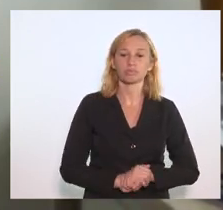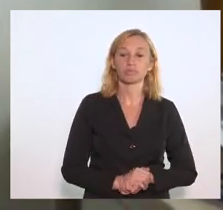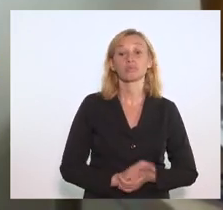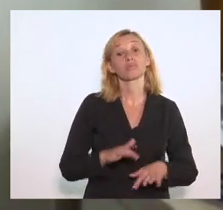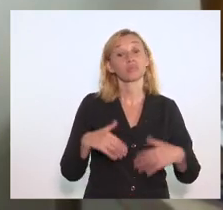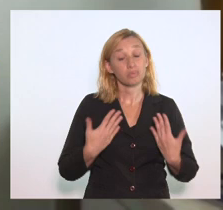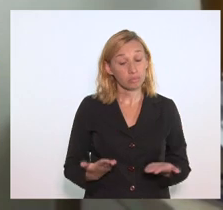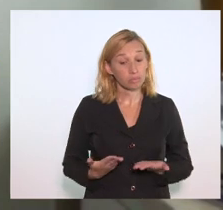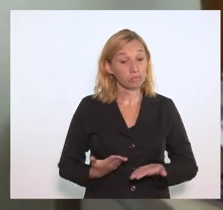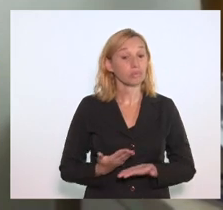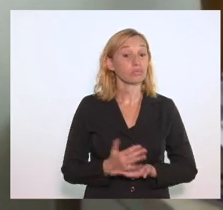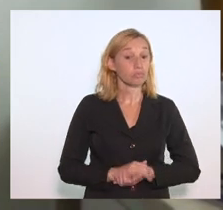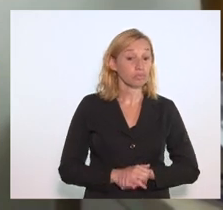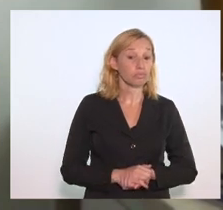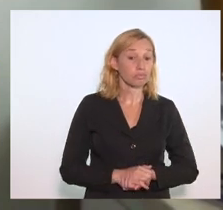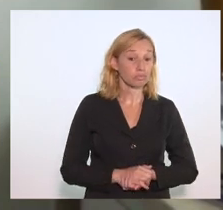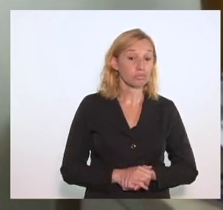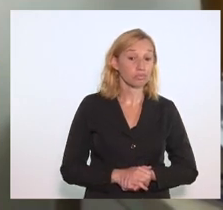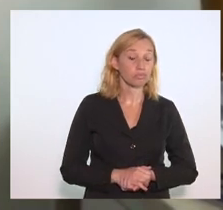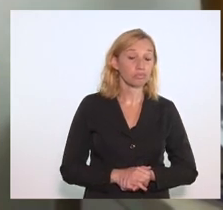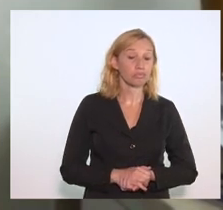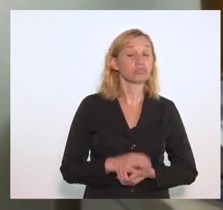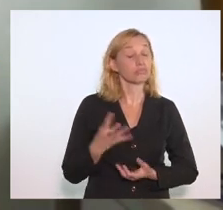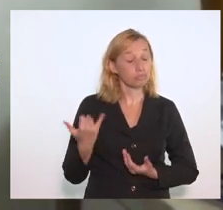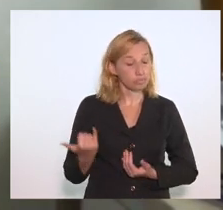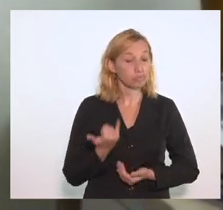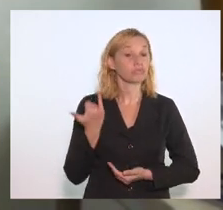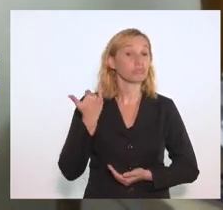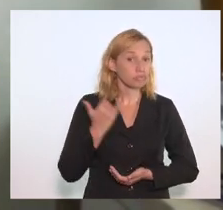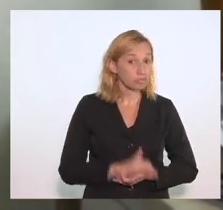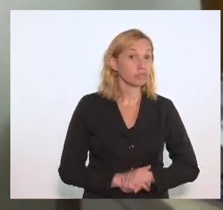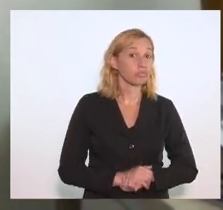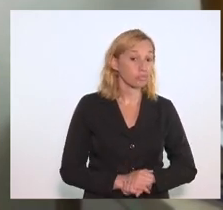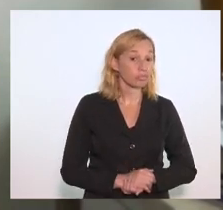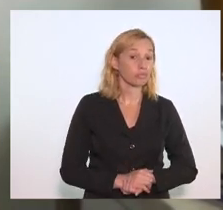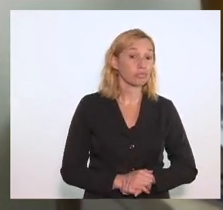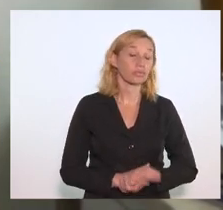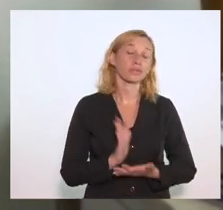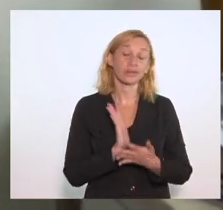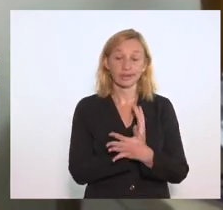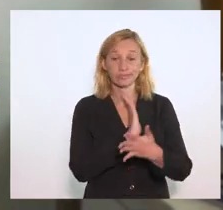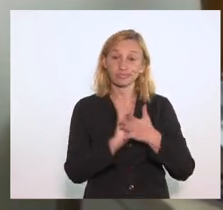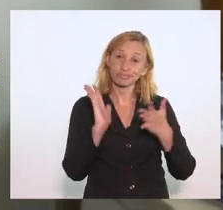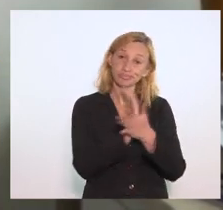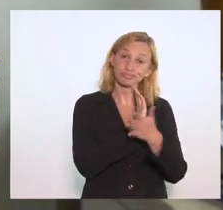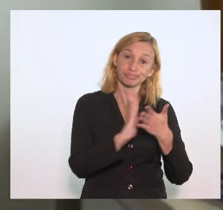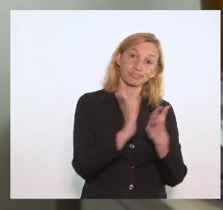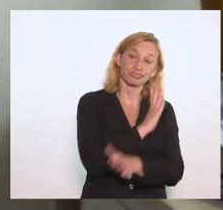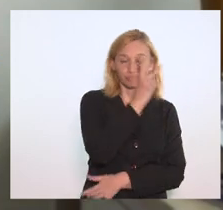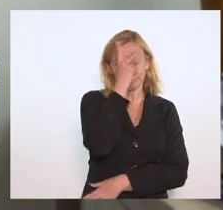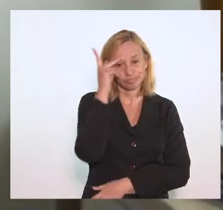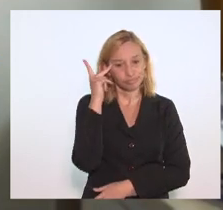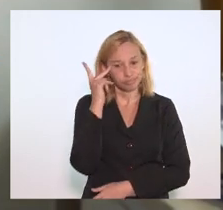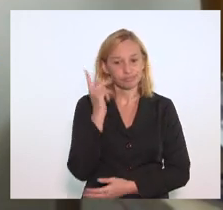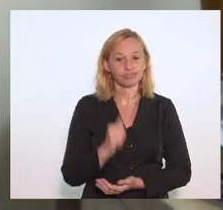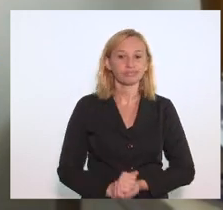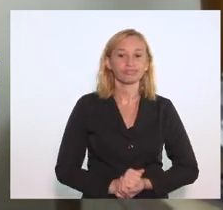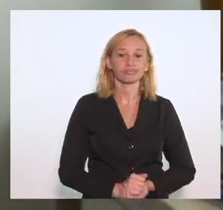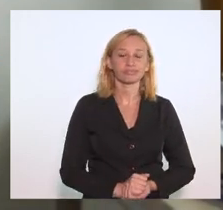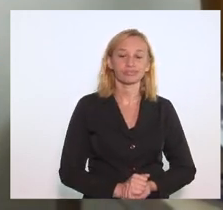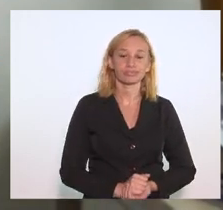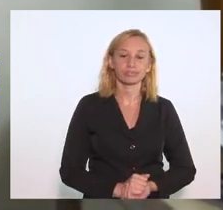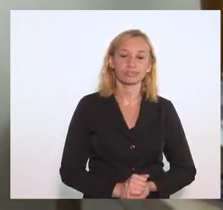Então, é um componente muito importante. E muitas vezes as pessoas, principalmente na grande